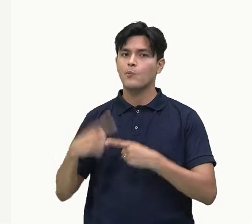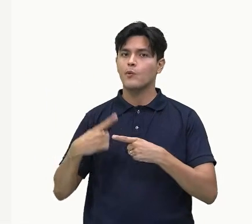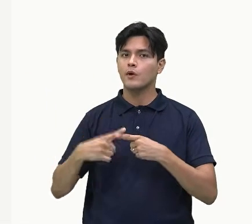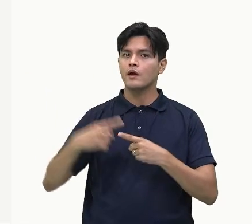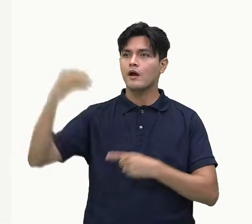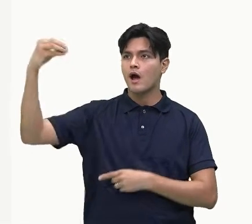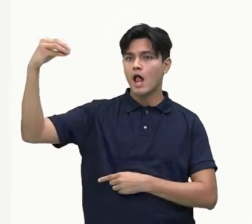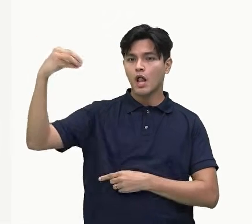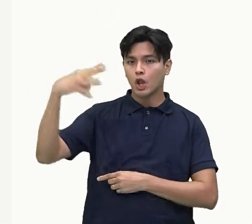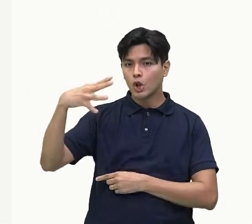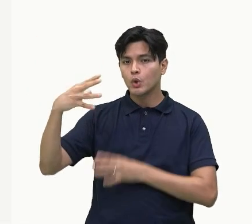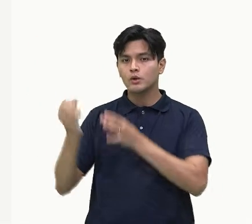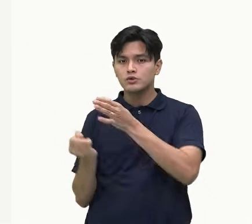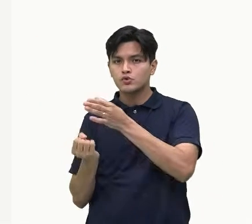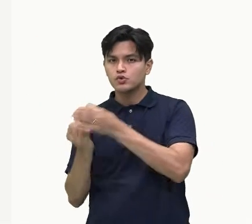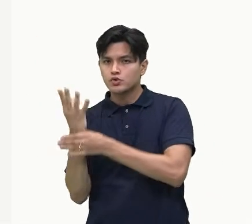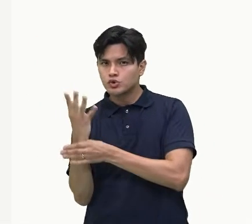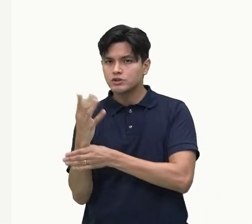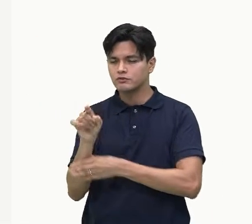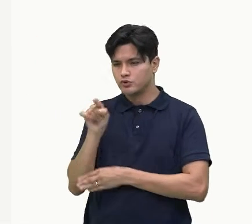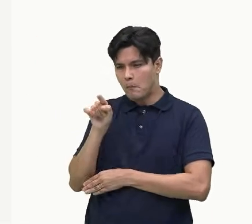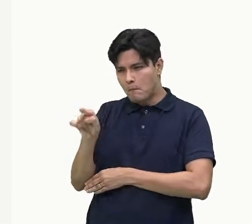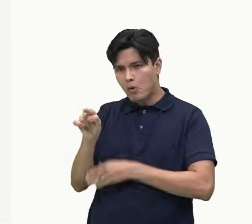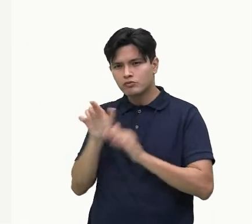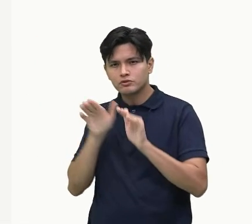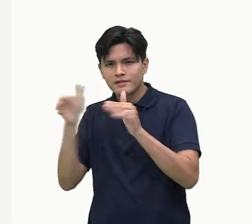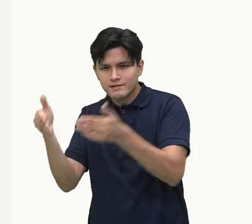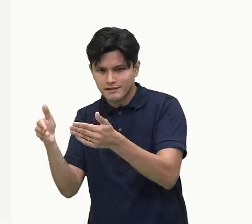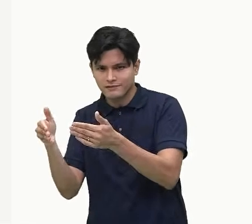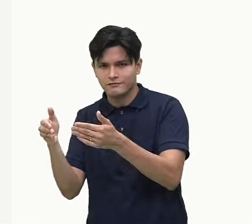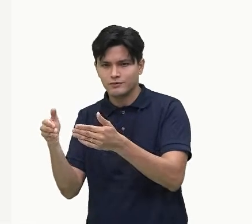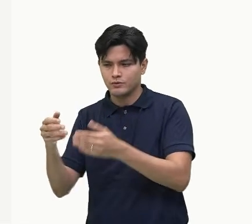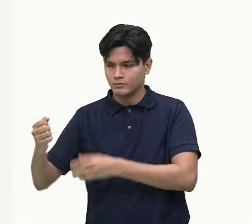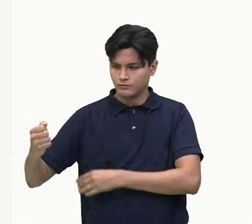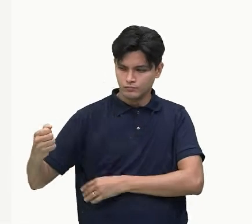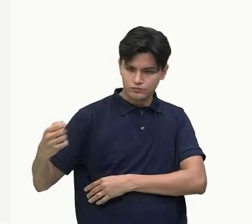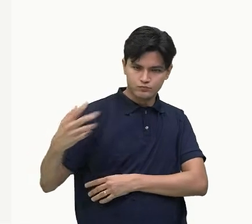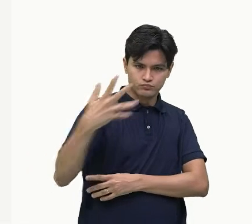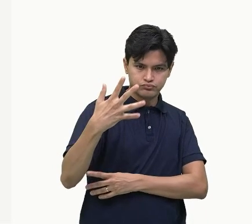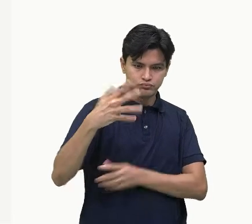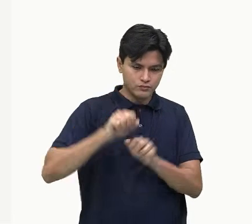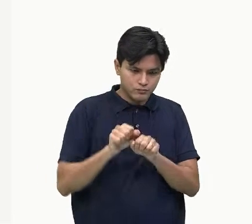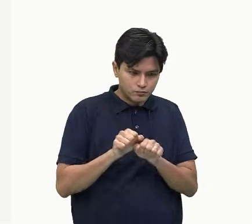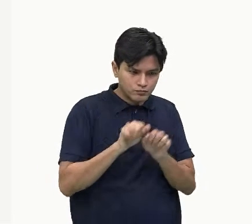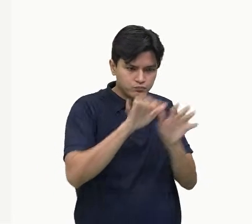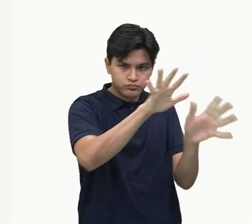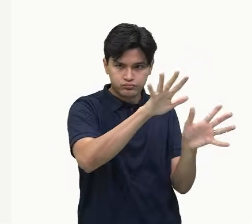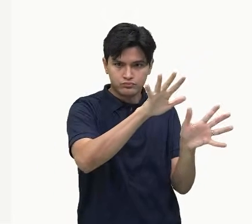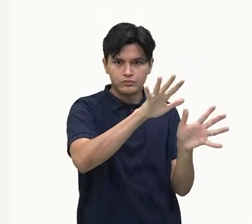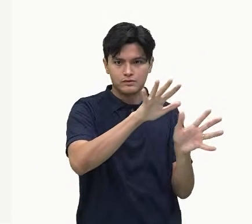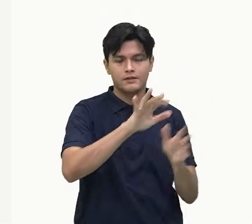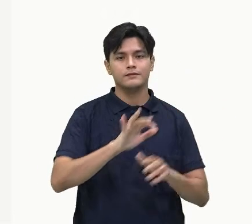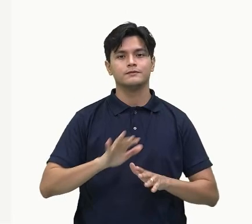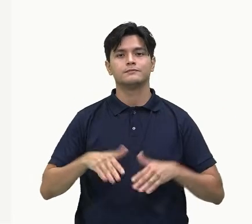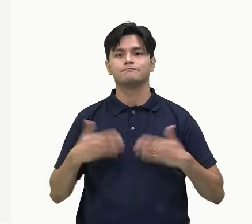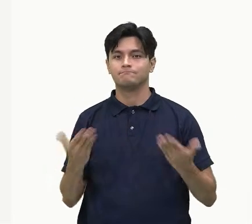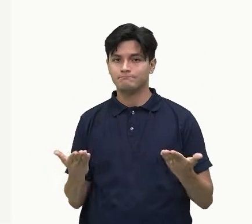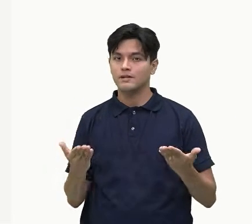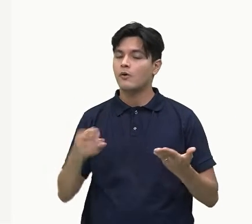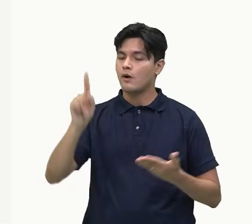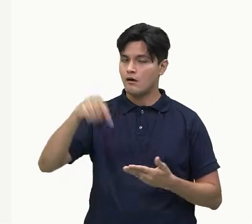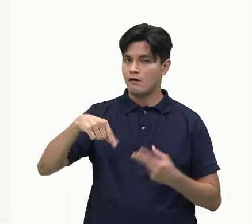estão saindo da fonte e estão divergindo, estão se espalhando, por assim dizer, né? Então aí eu